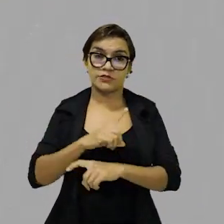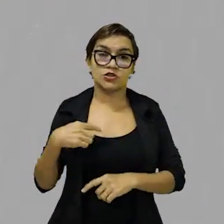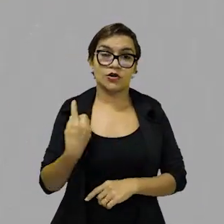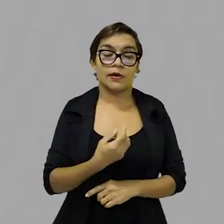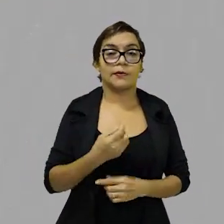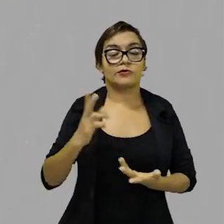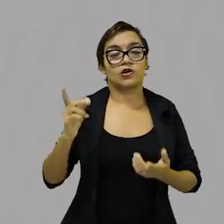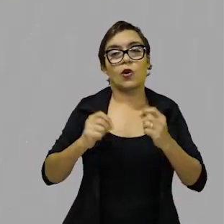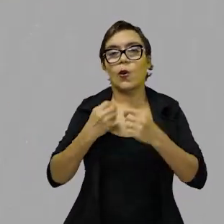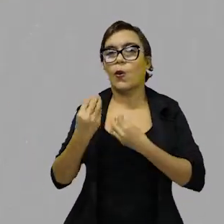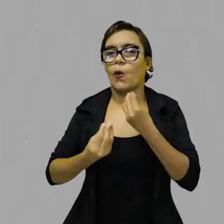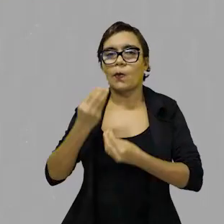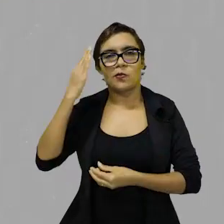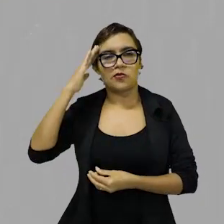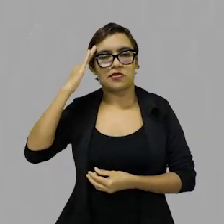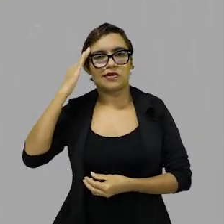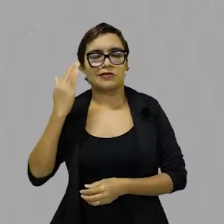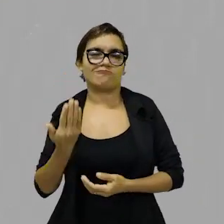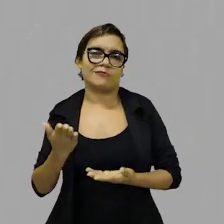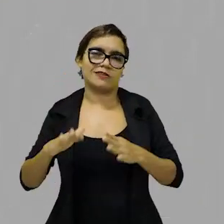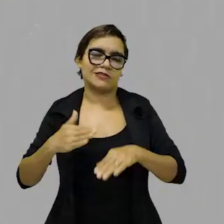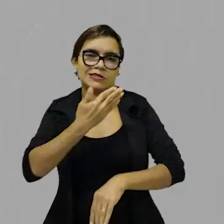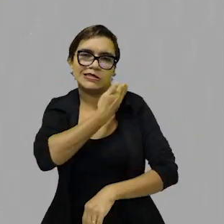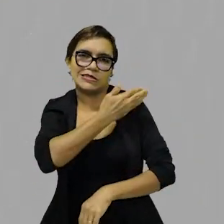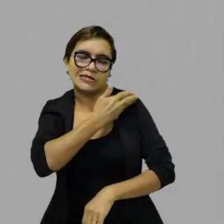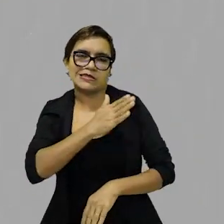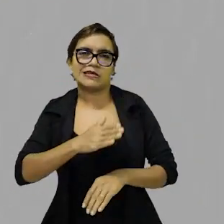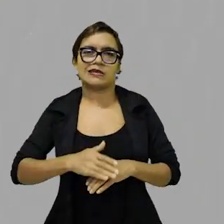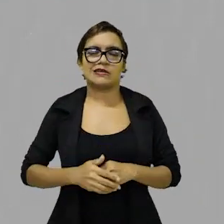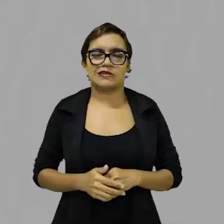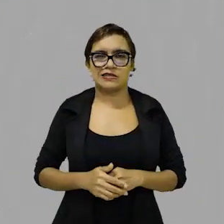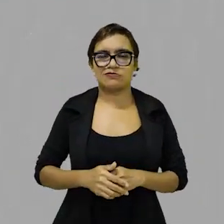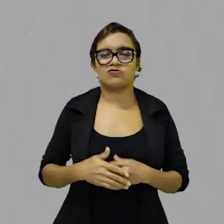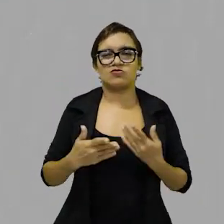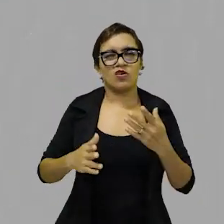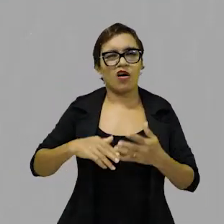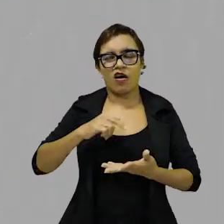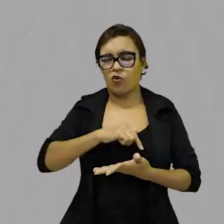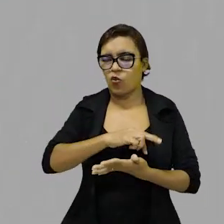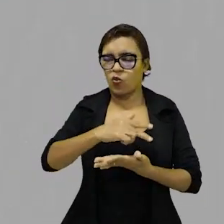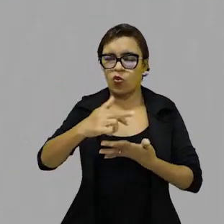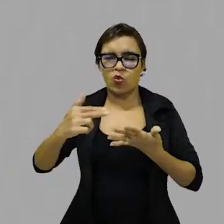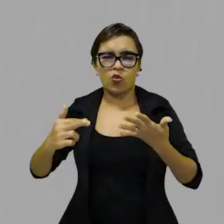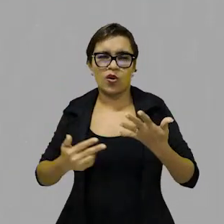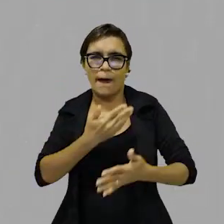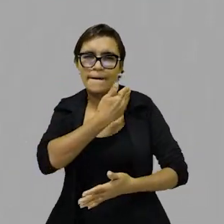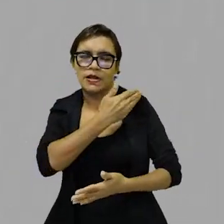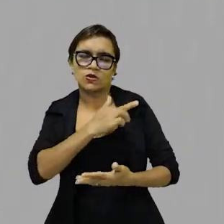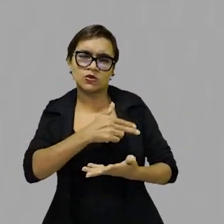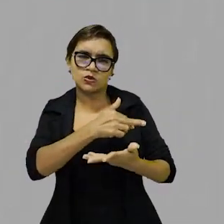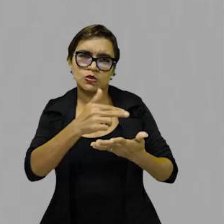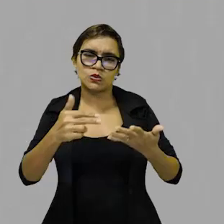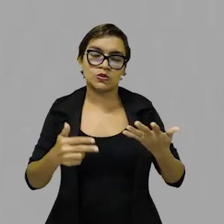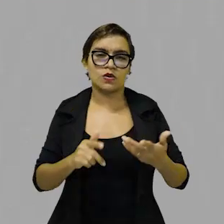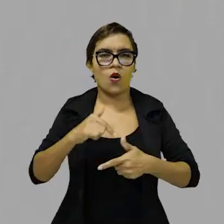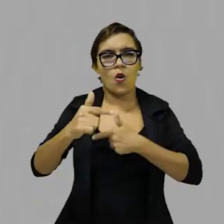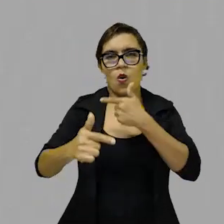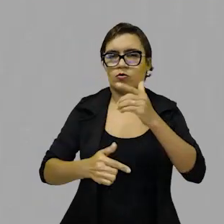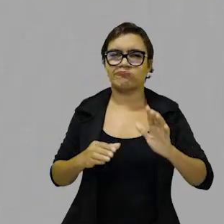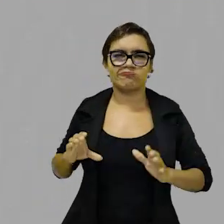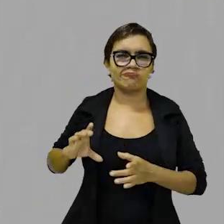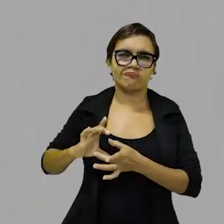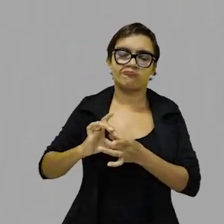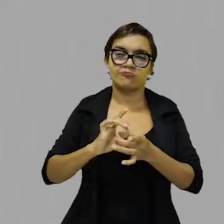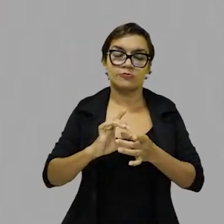poderia traduzir isso hoje em racismo, homofobia, machismo, xenofobia e outros conceitos